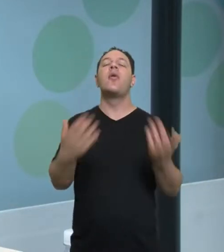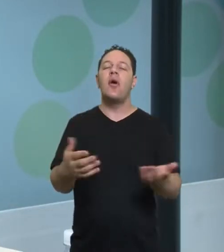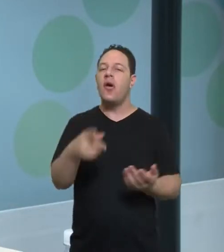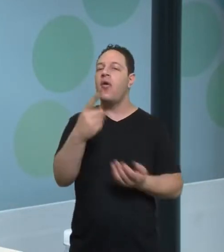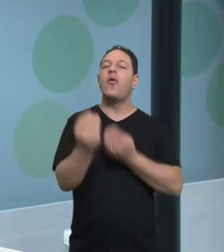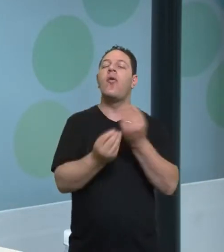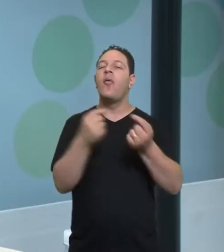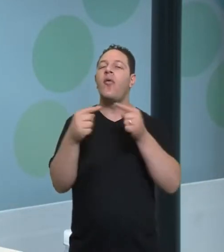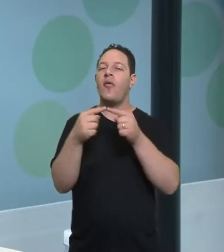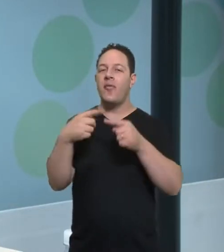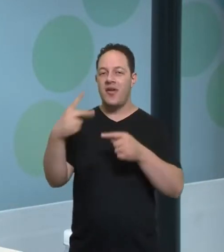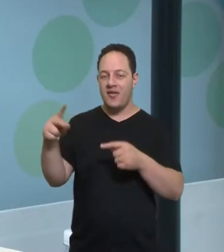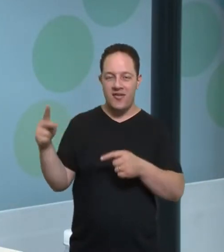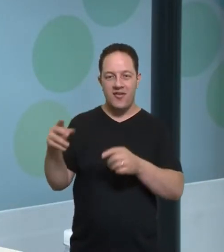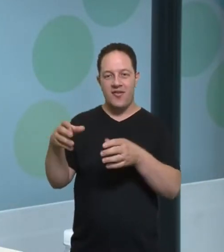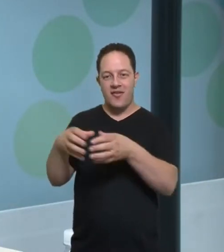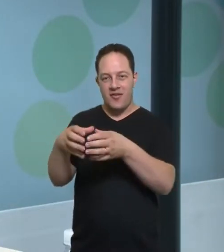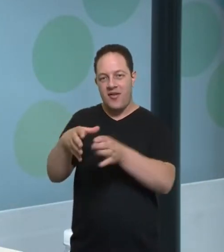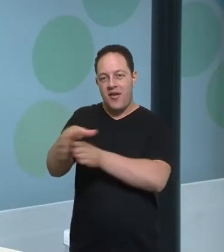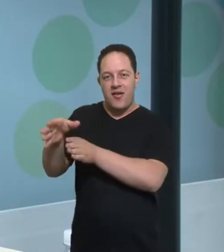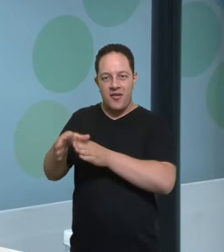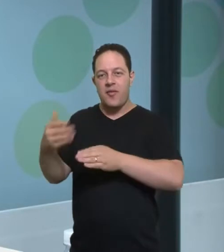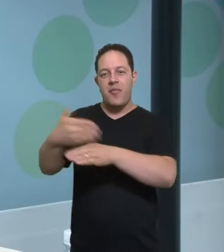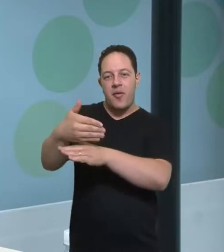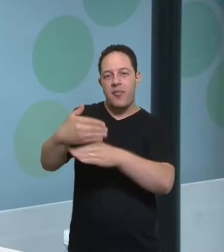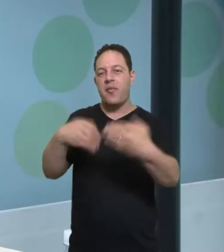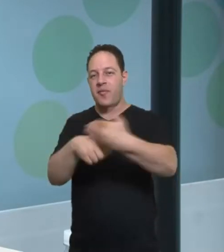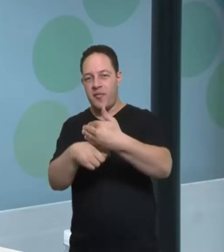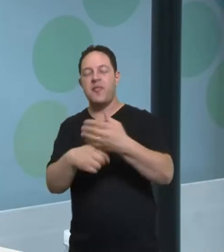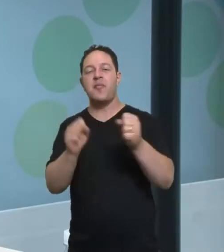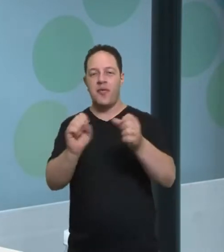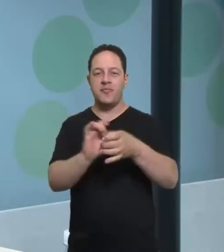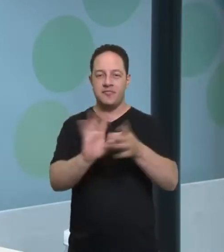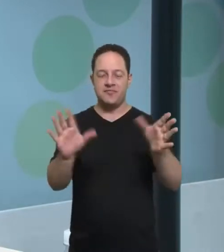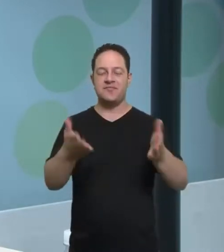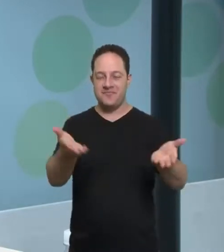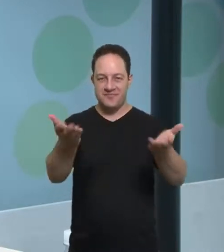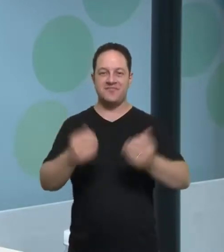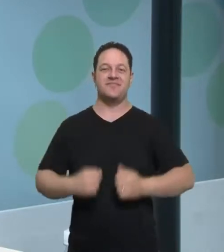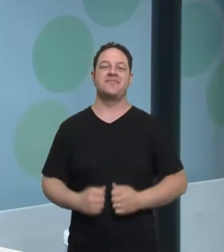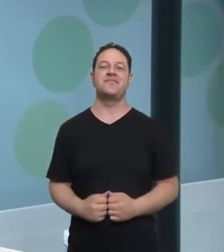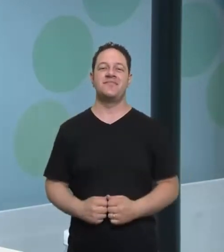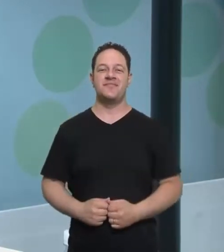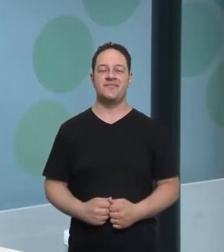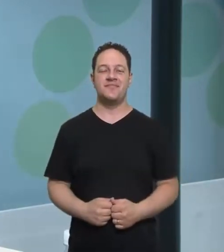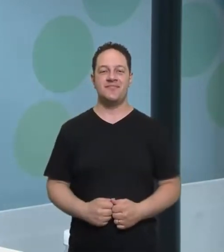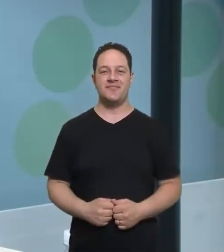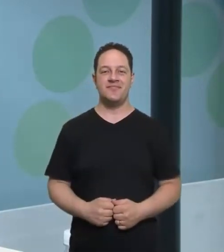em relação ao conselho de classe participativo Então vamos lá chat aberto